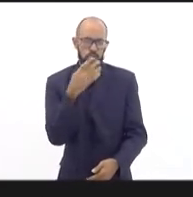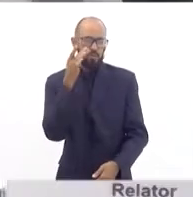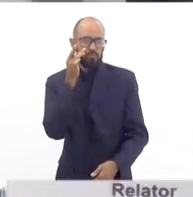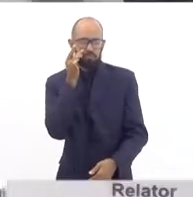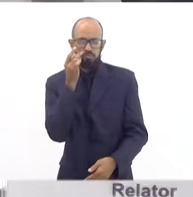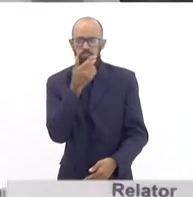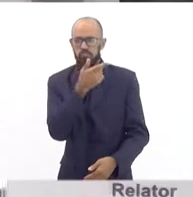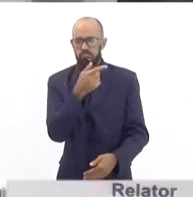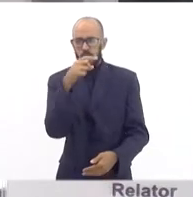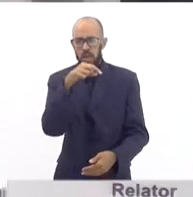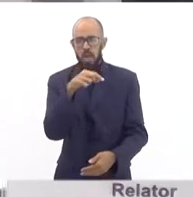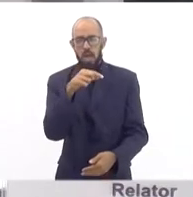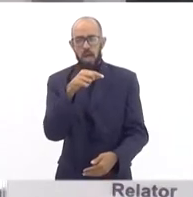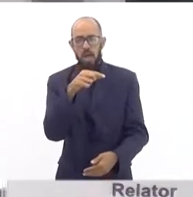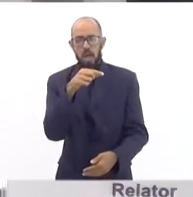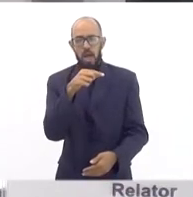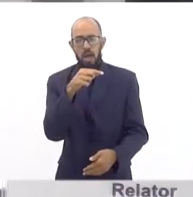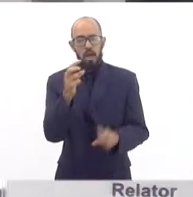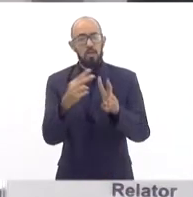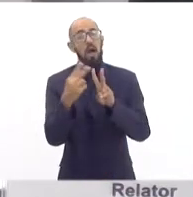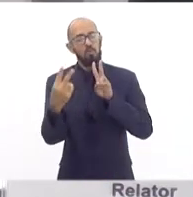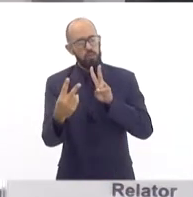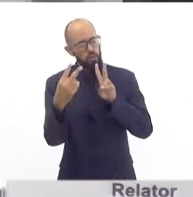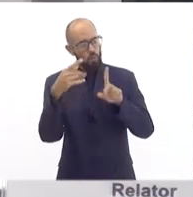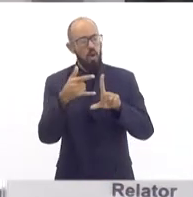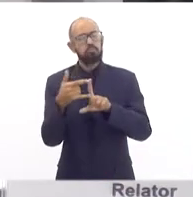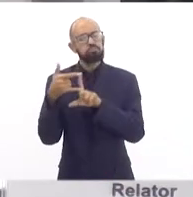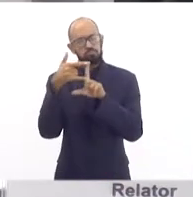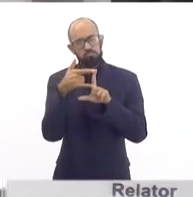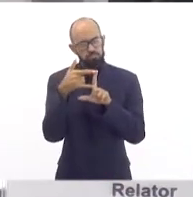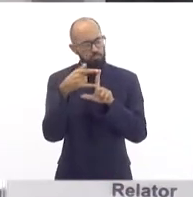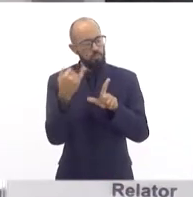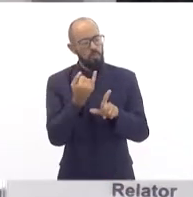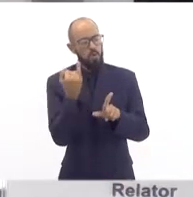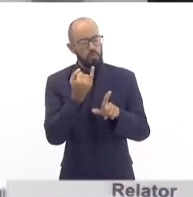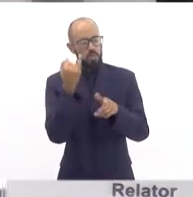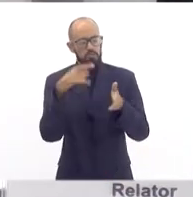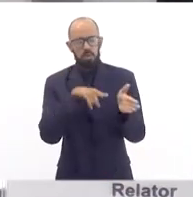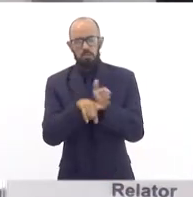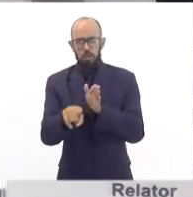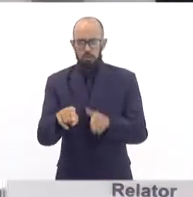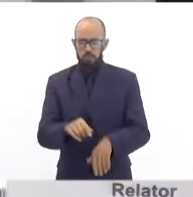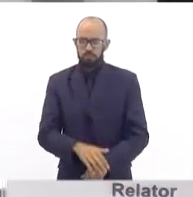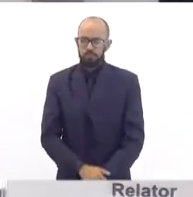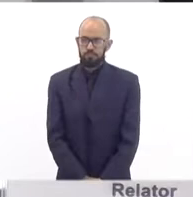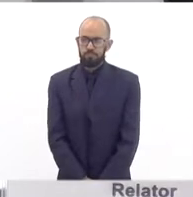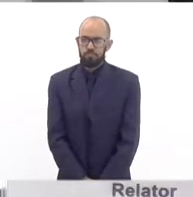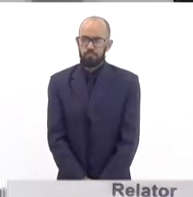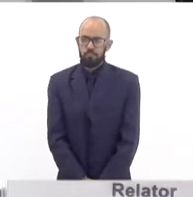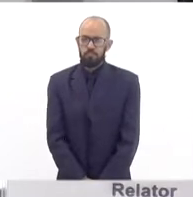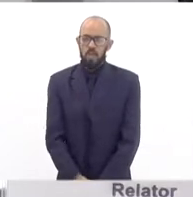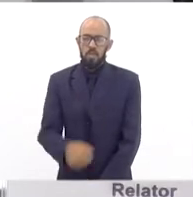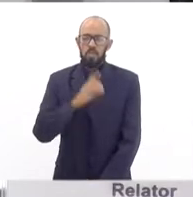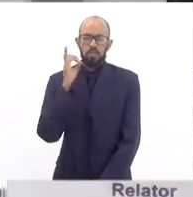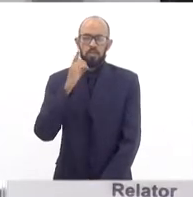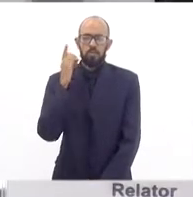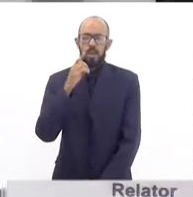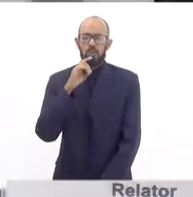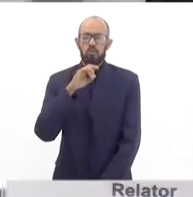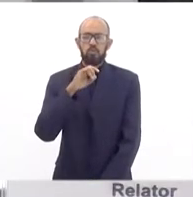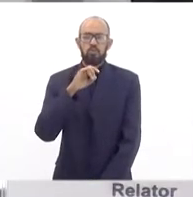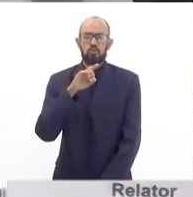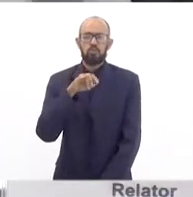ajuda no momento das perguntas, formulação das perguntas. Deputado Dionísio Lins está presente também?